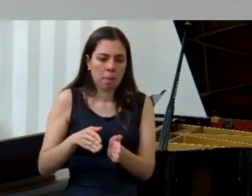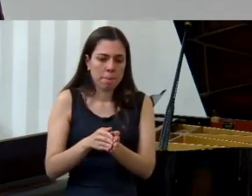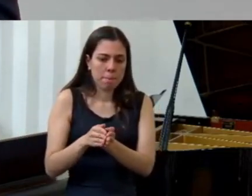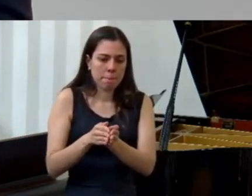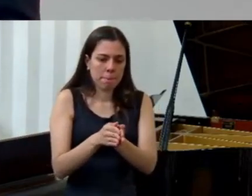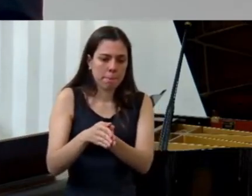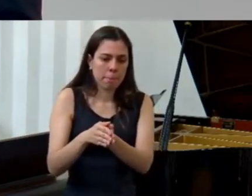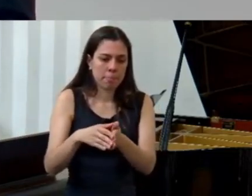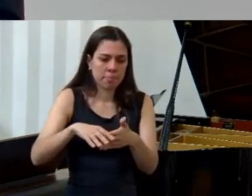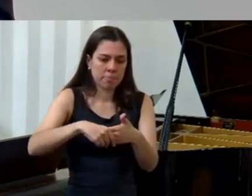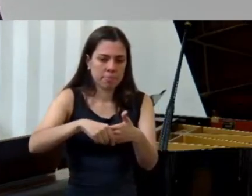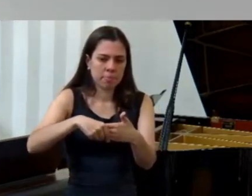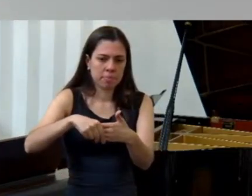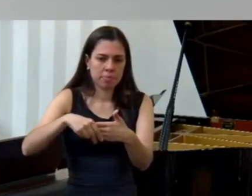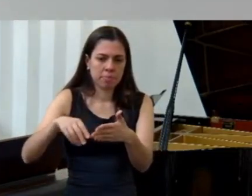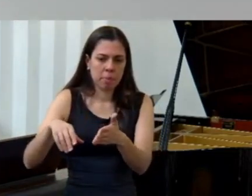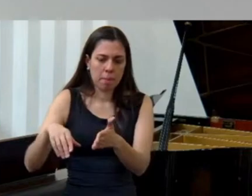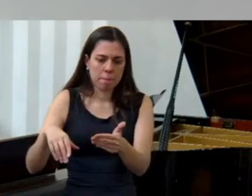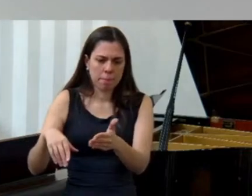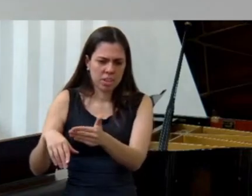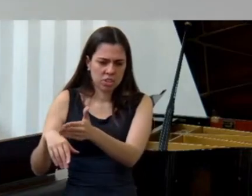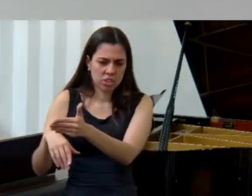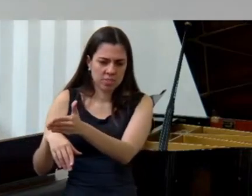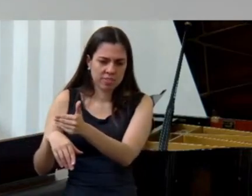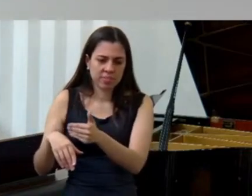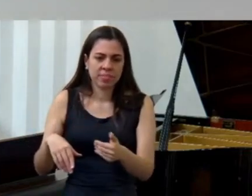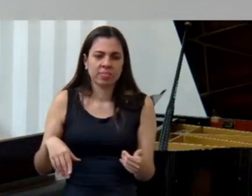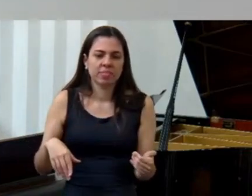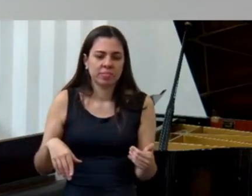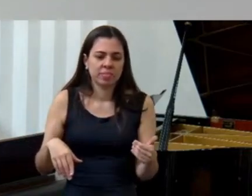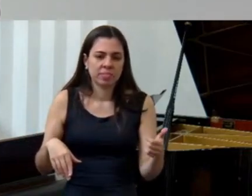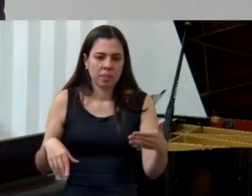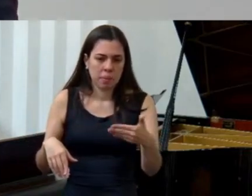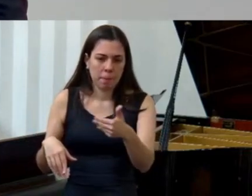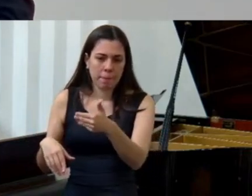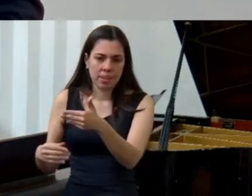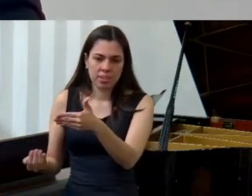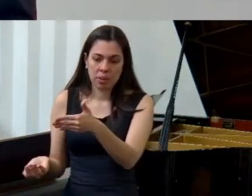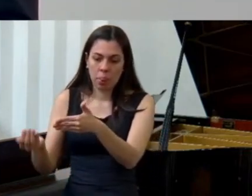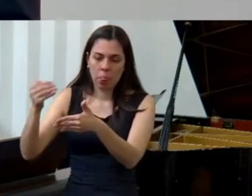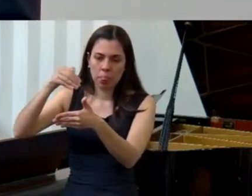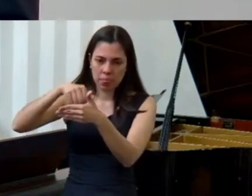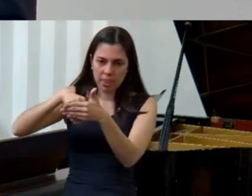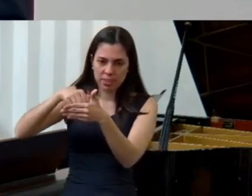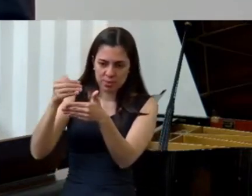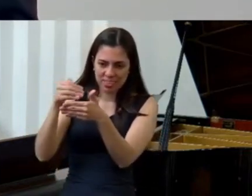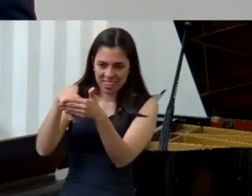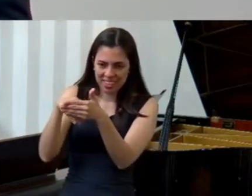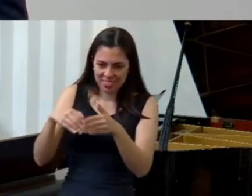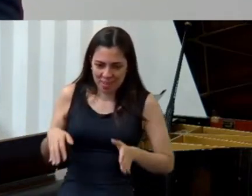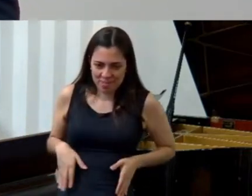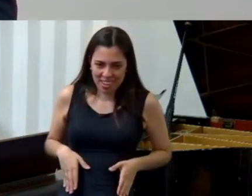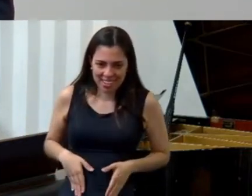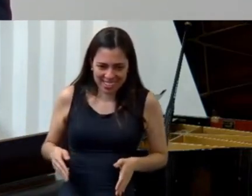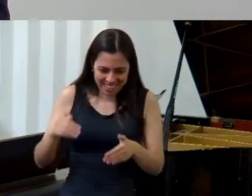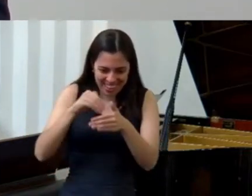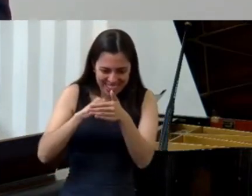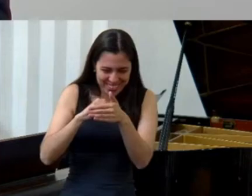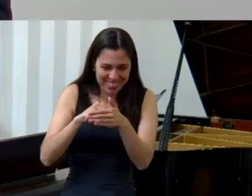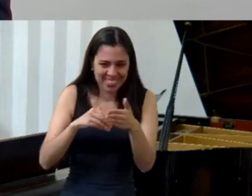não tem nenhuma palavra de Jonas. Só uma recompilação de salmos e oração.